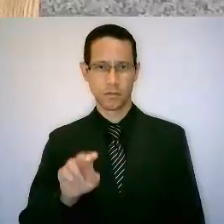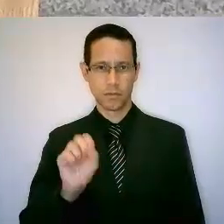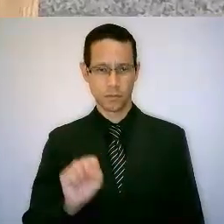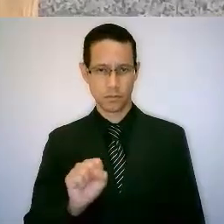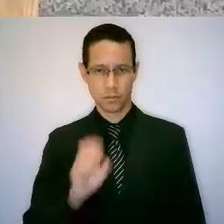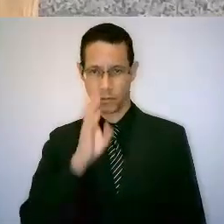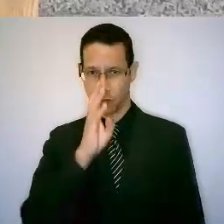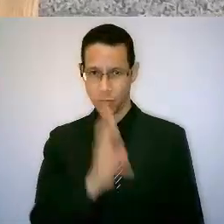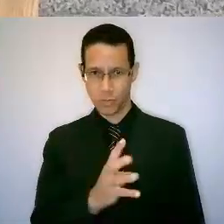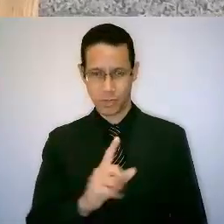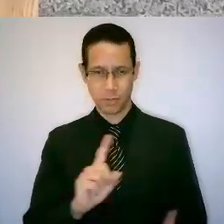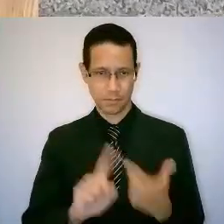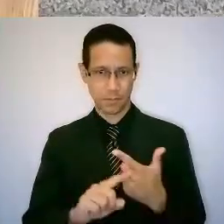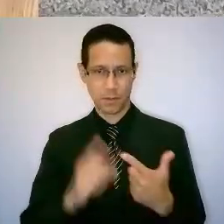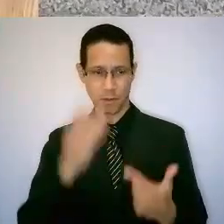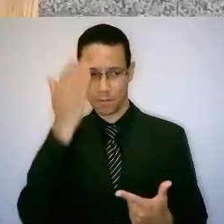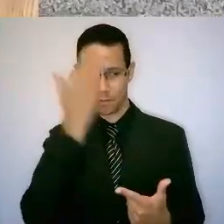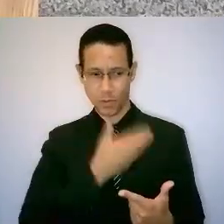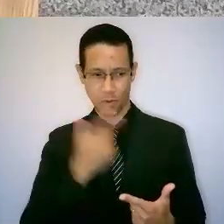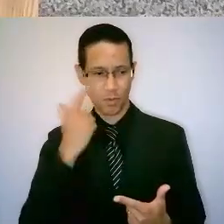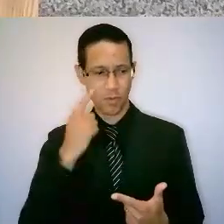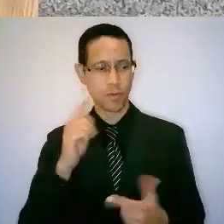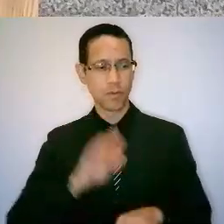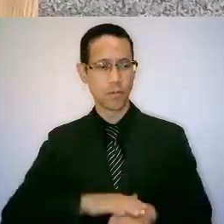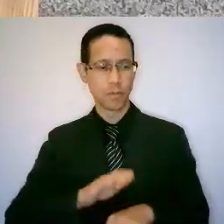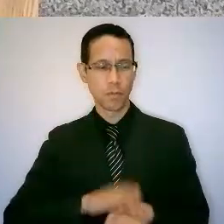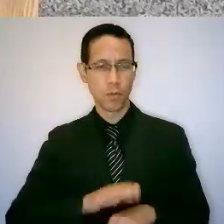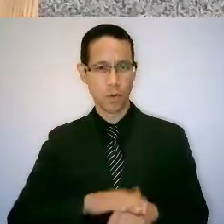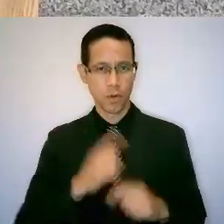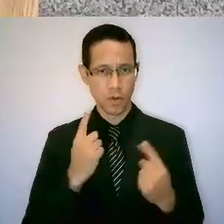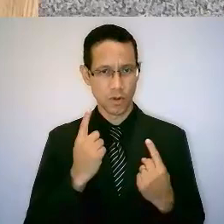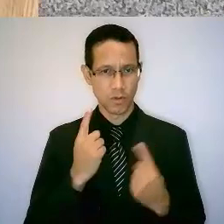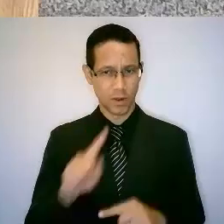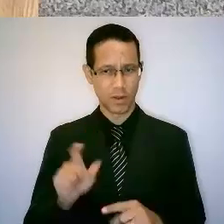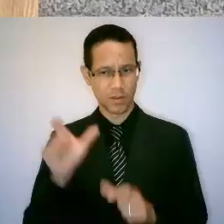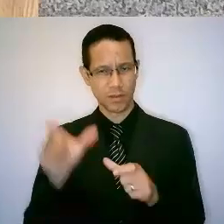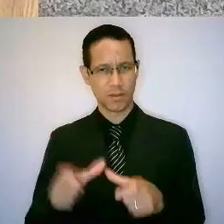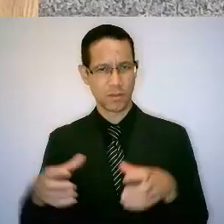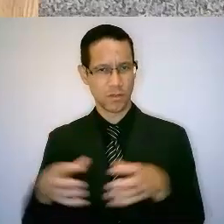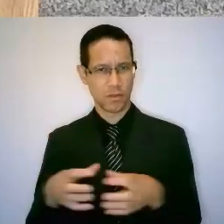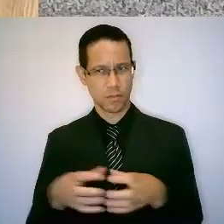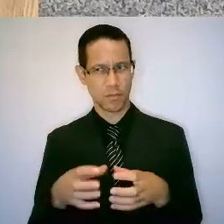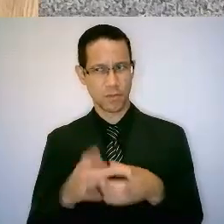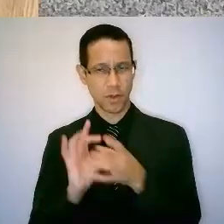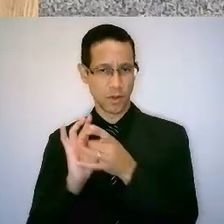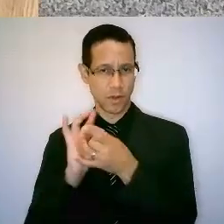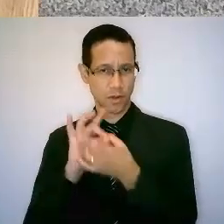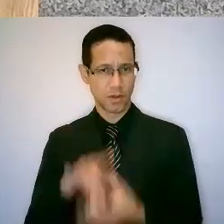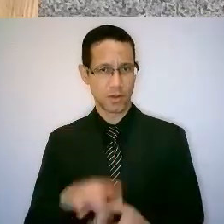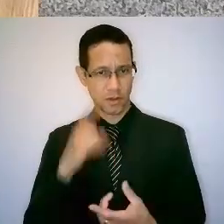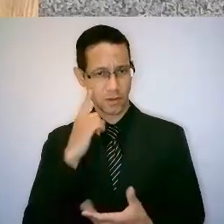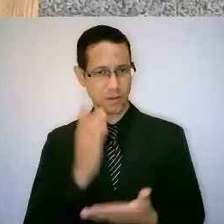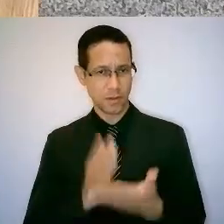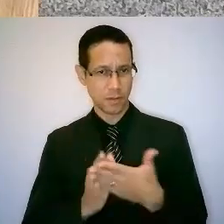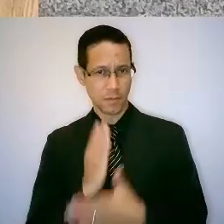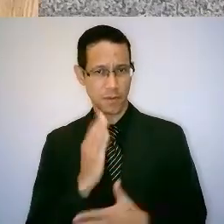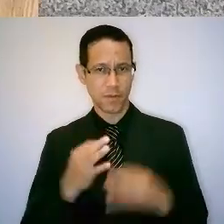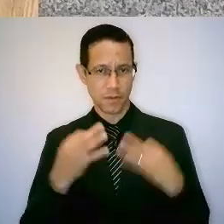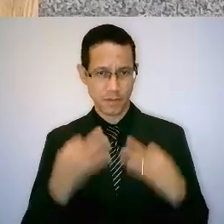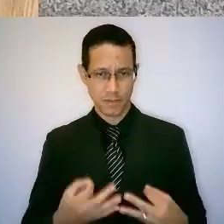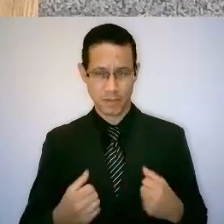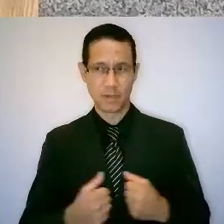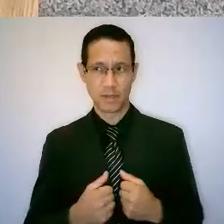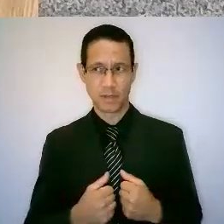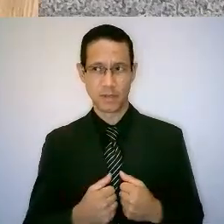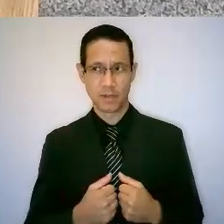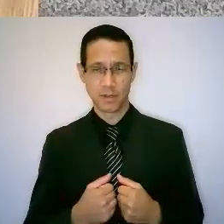provar de forma indubitável é da acusação a que se trazer um contexto probatório suficiente para provar a materialidade de uma tentativa branca no